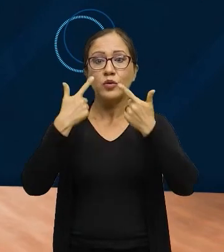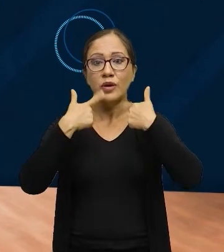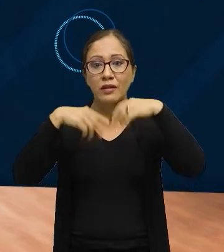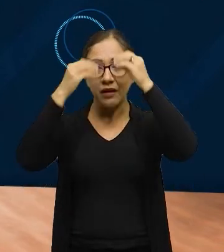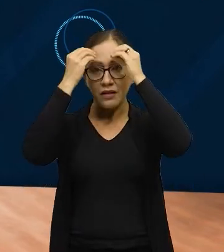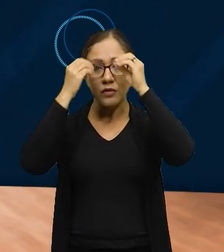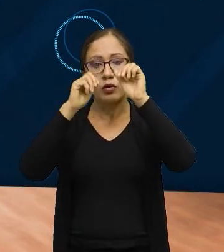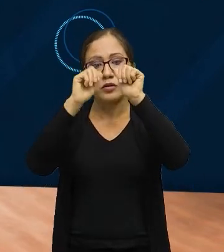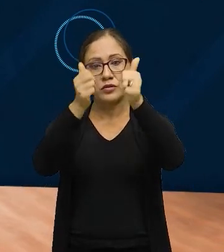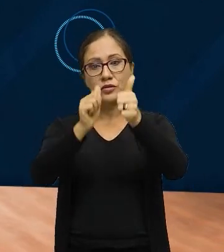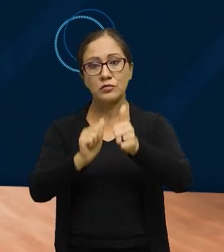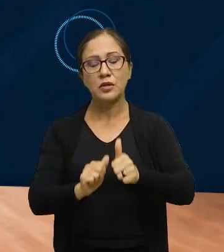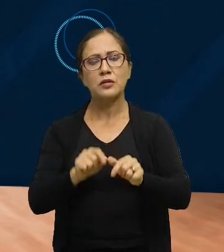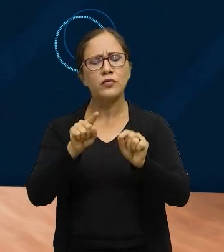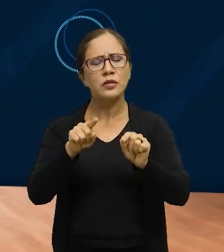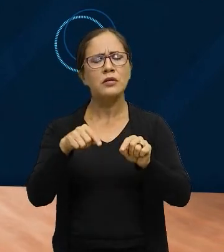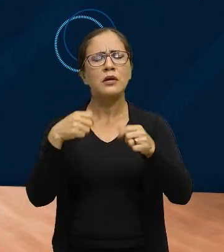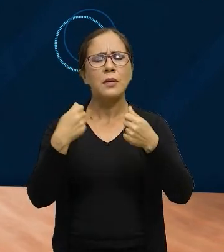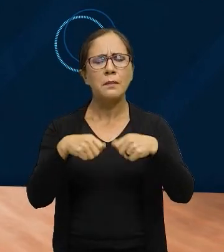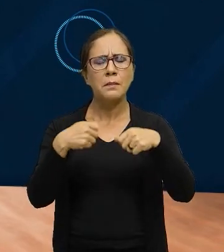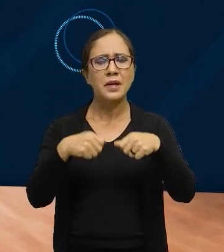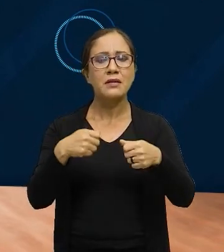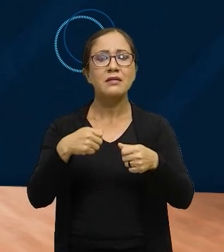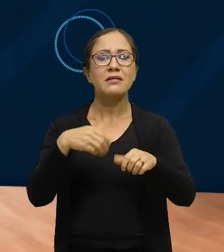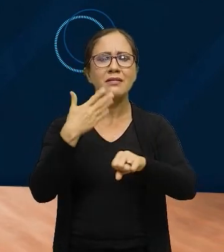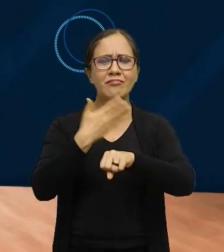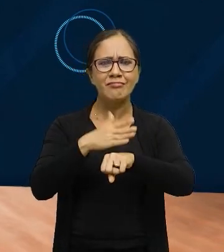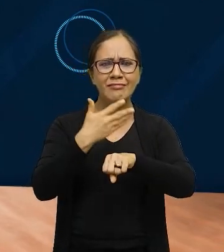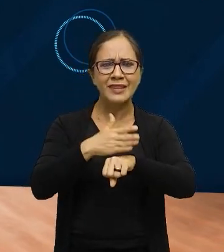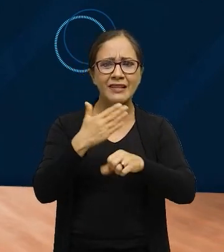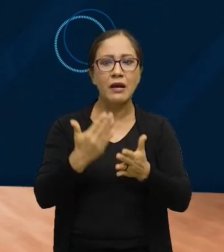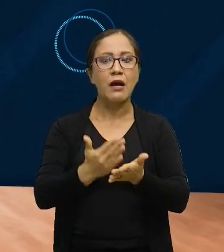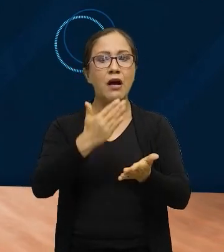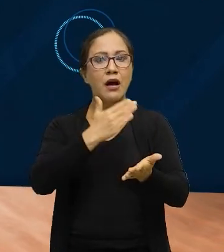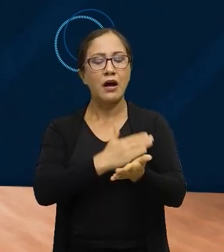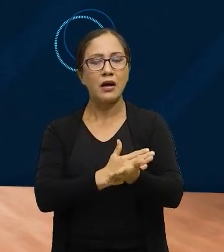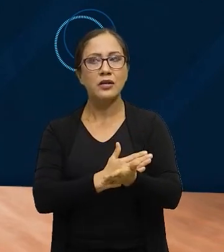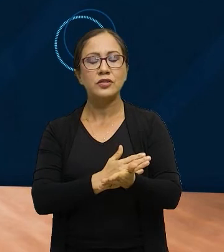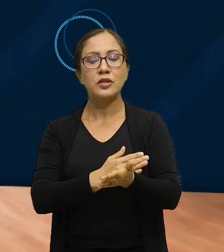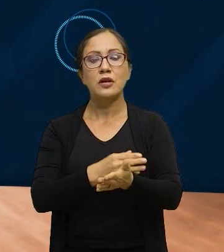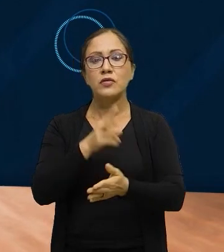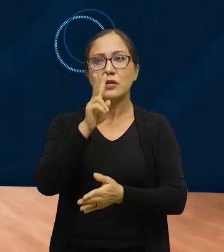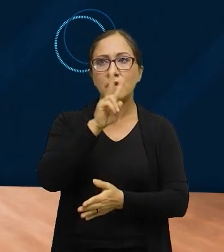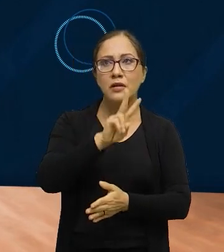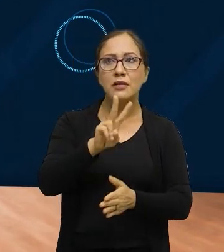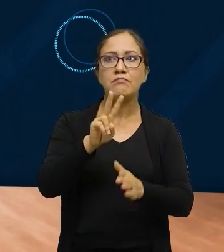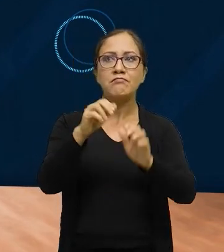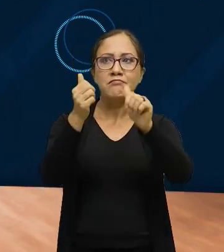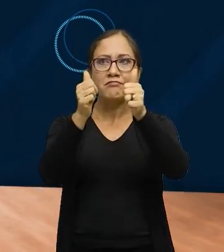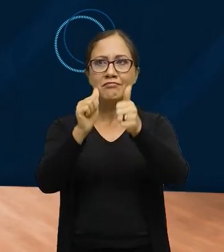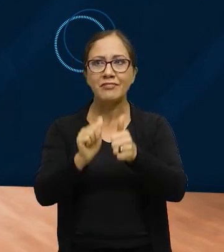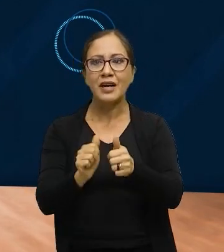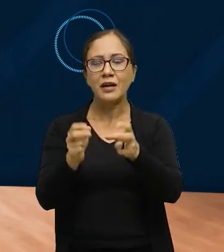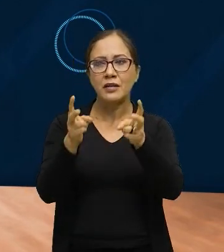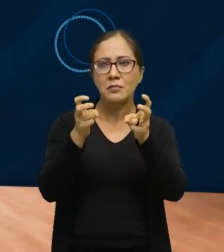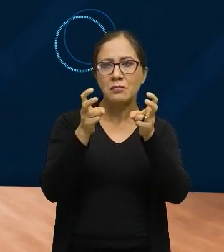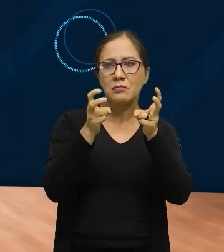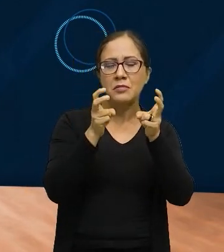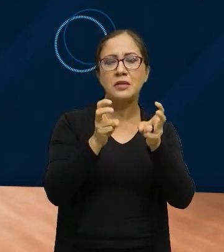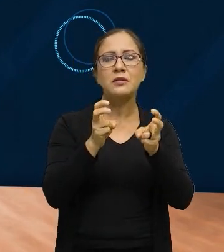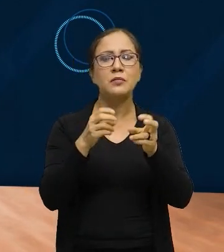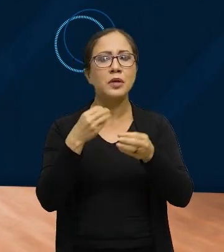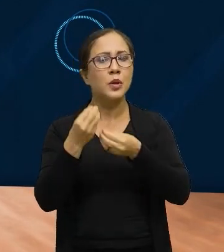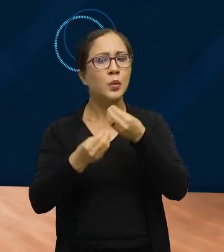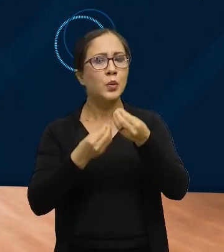treino em casa antes e perceber pelas imagens, por vários textos que estão ao redor e até mesmo o nível de